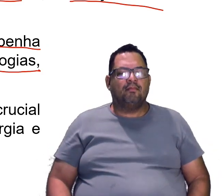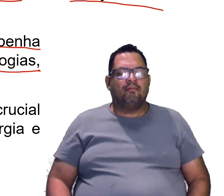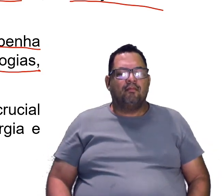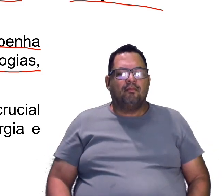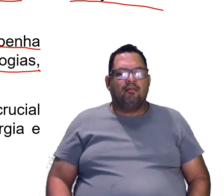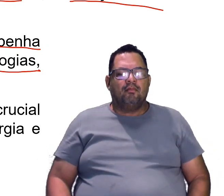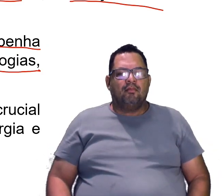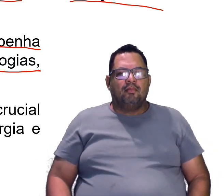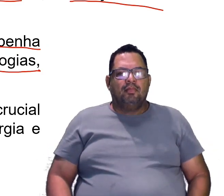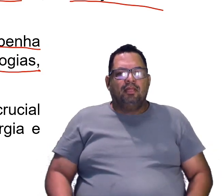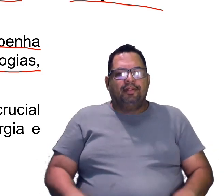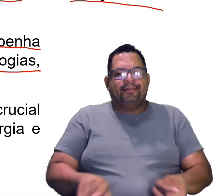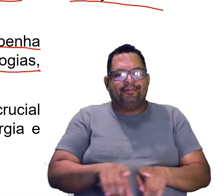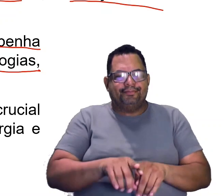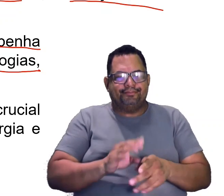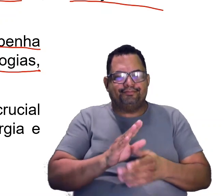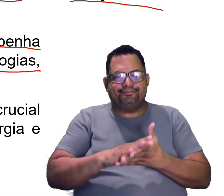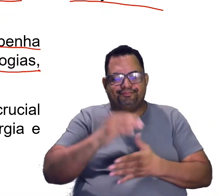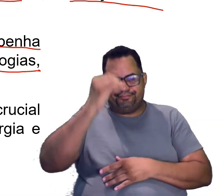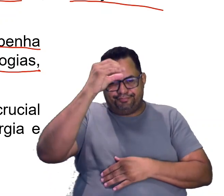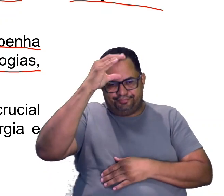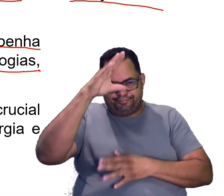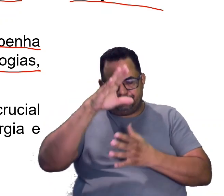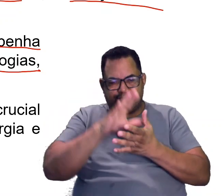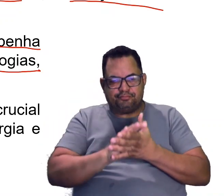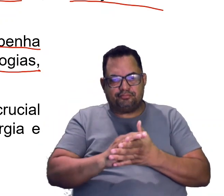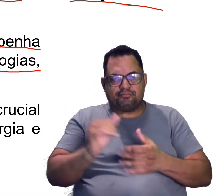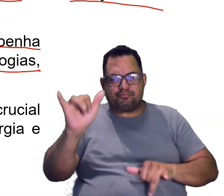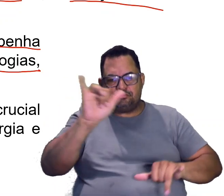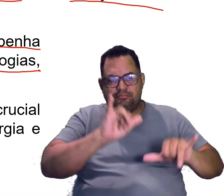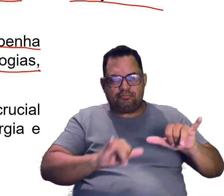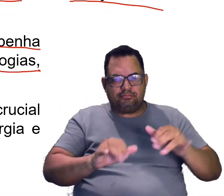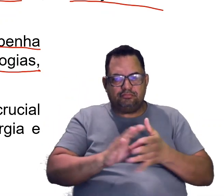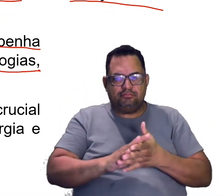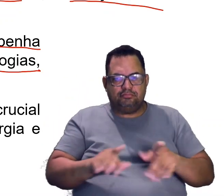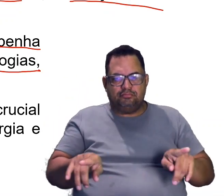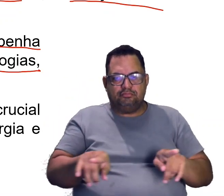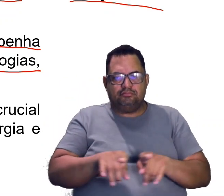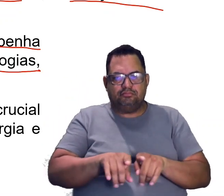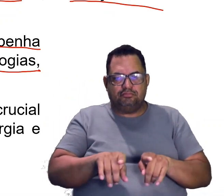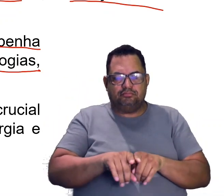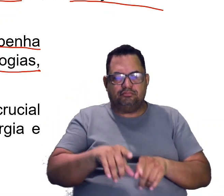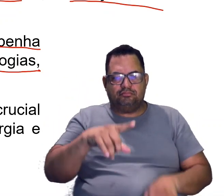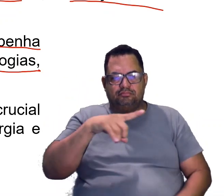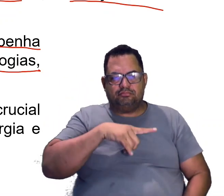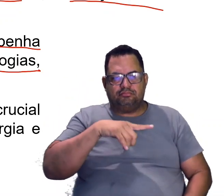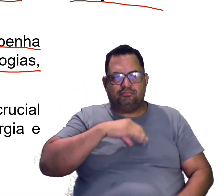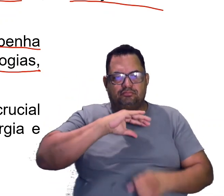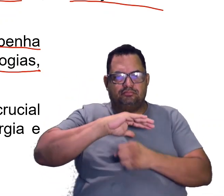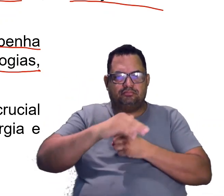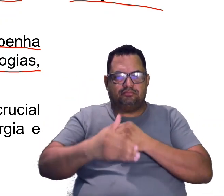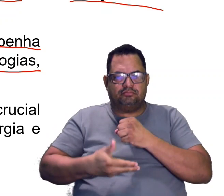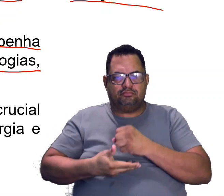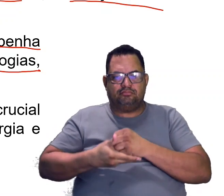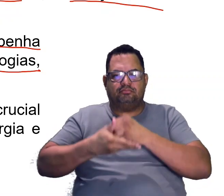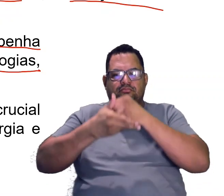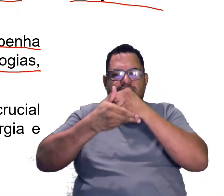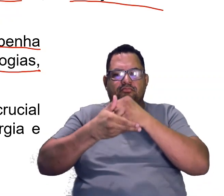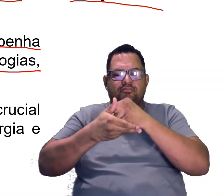Com os conhecimentos de química, através de ciência, nós chegamos onde? Na